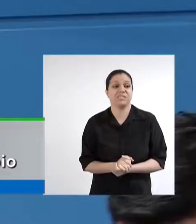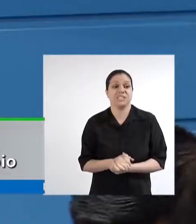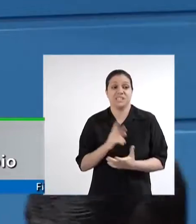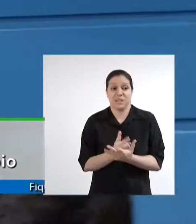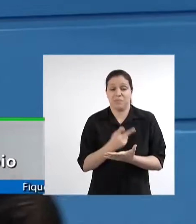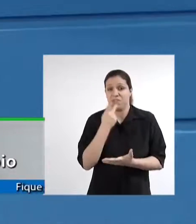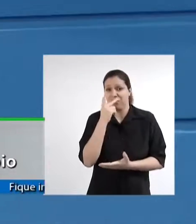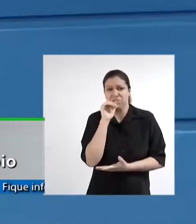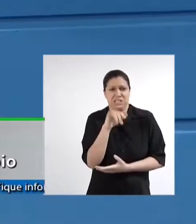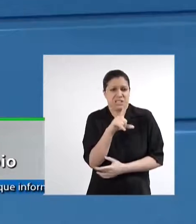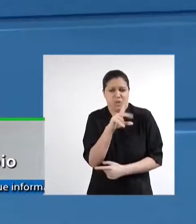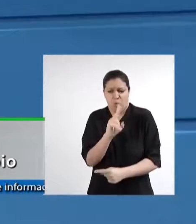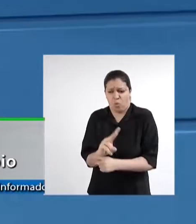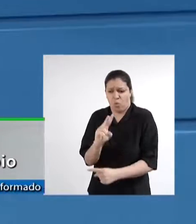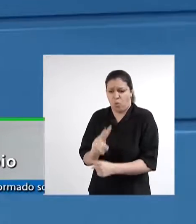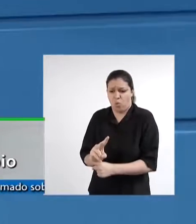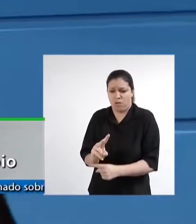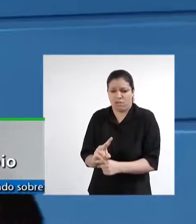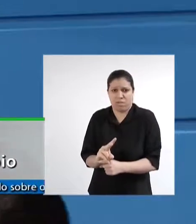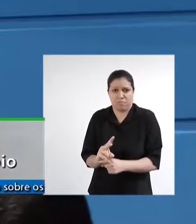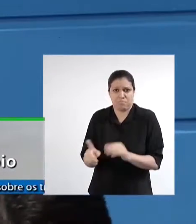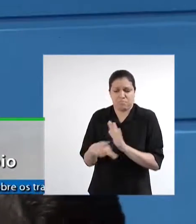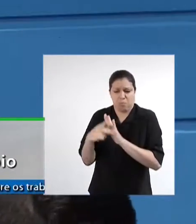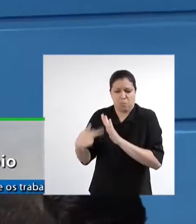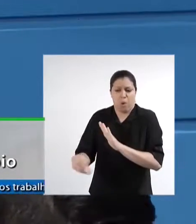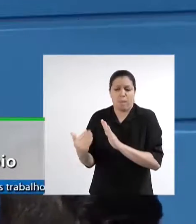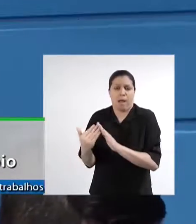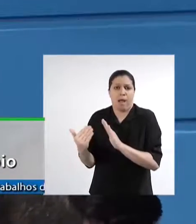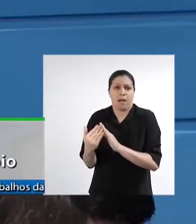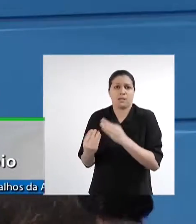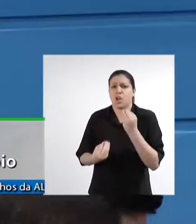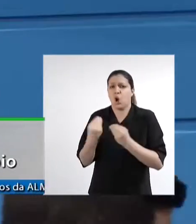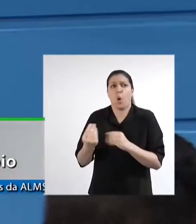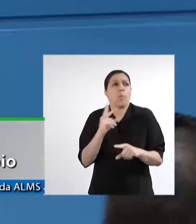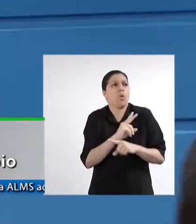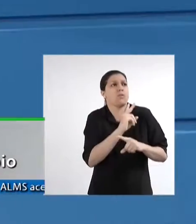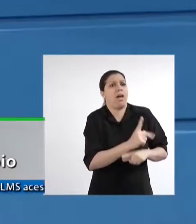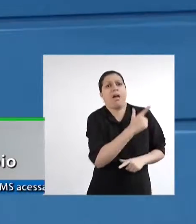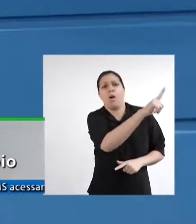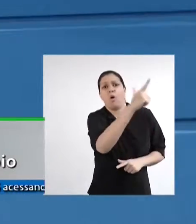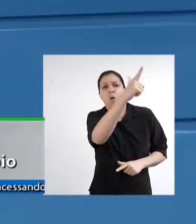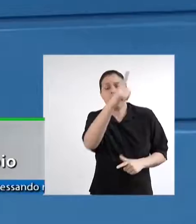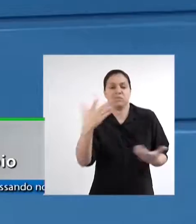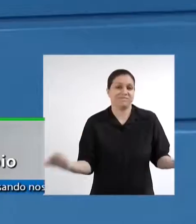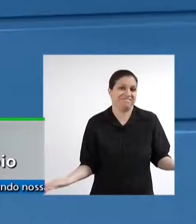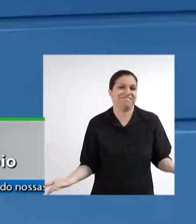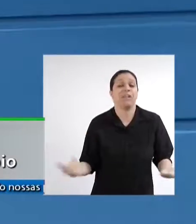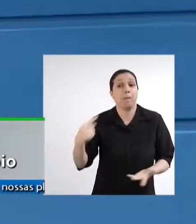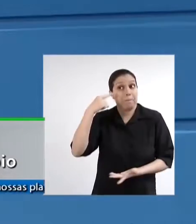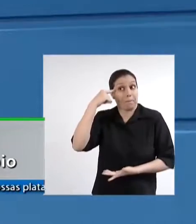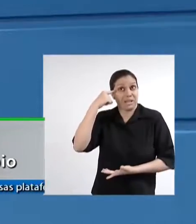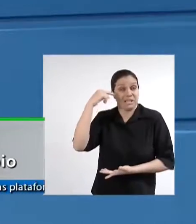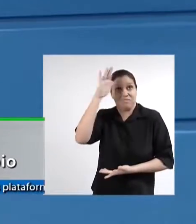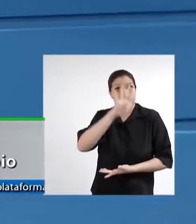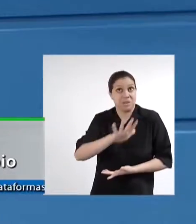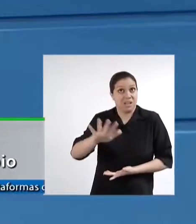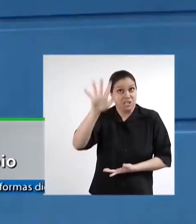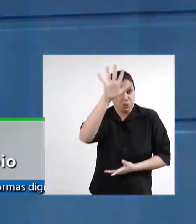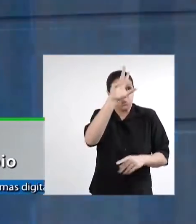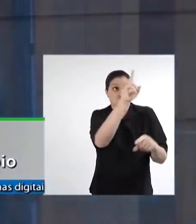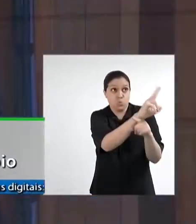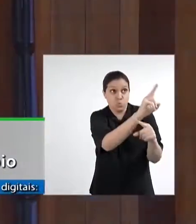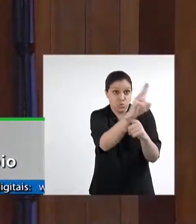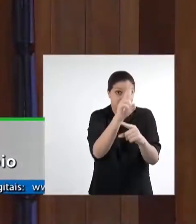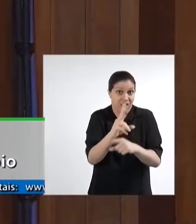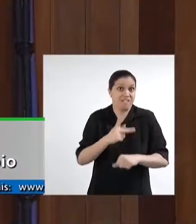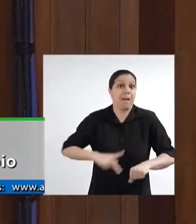não cuida da sua própria casa, como é que vai cuidar do resto? Então, ele pensava os problemas nacionais, cuidava do